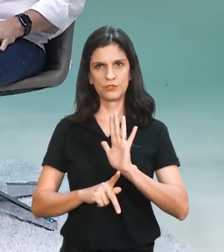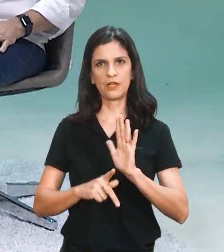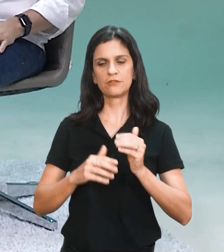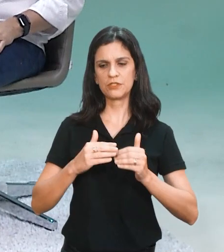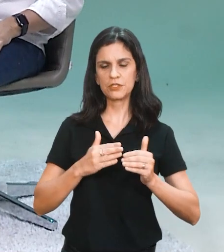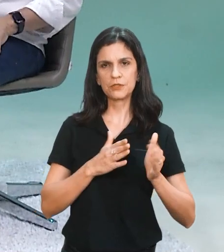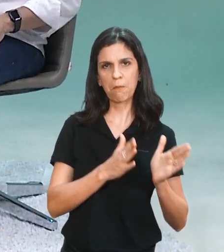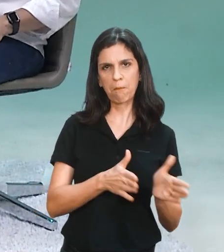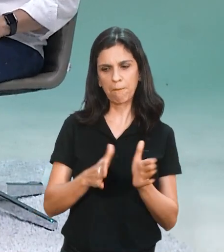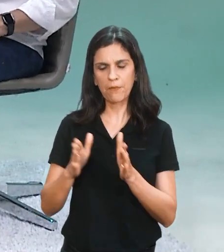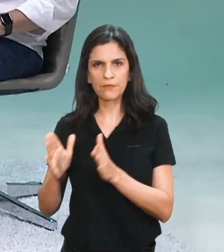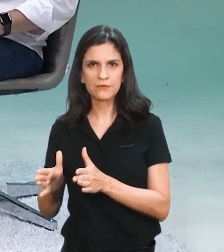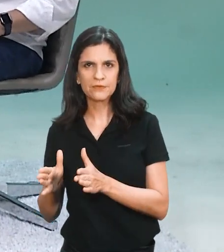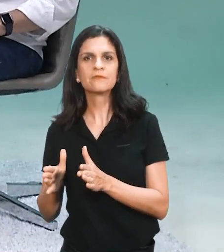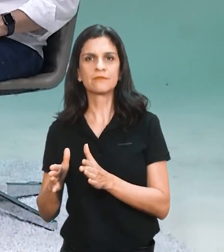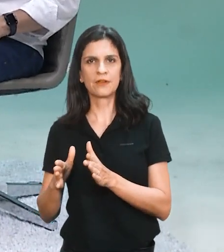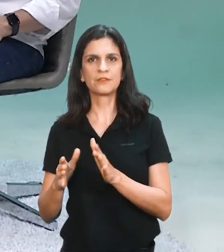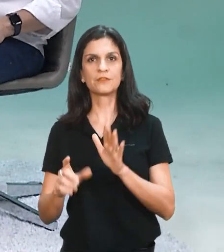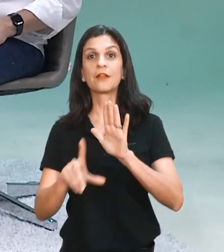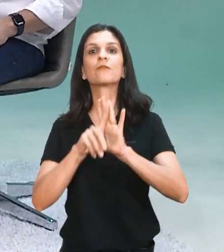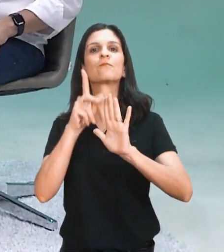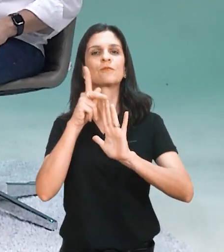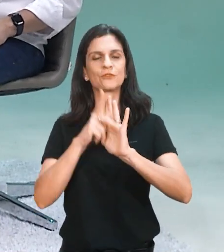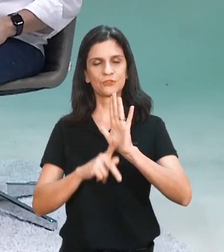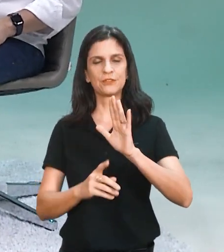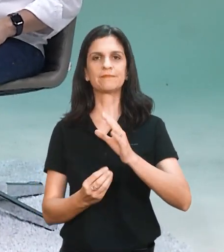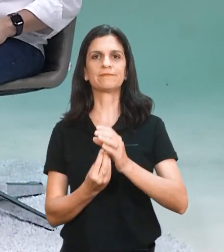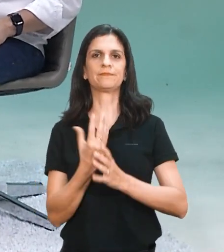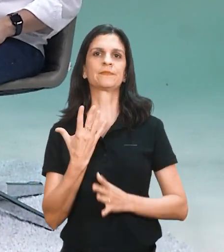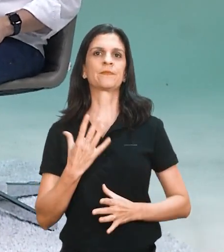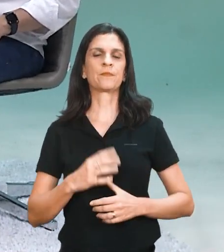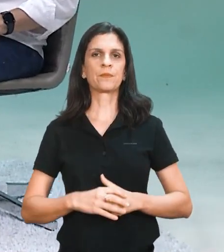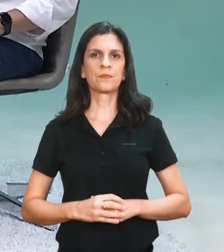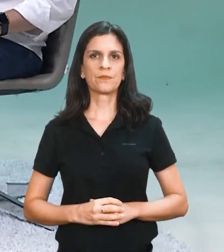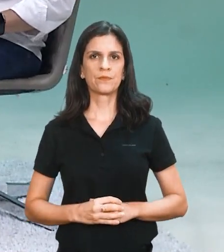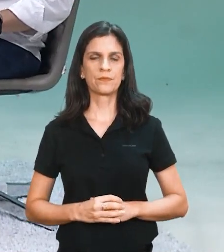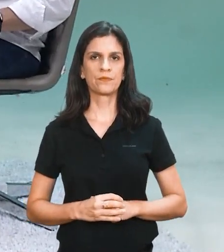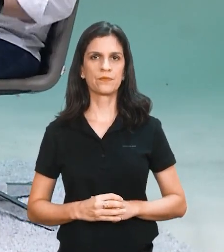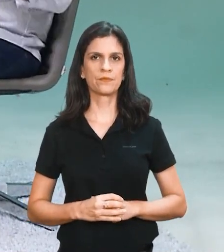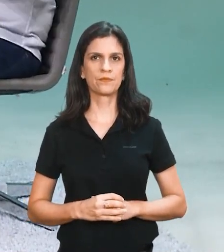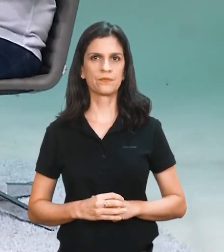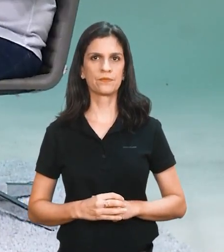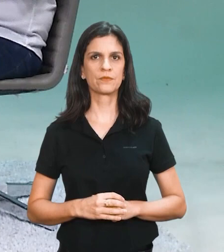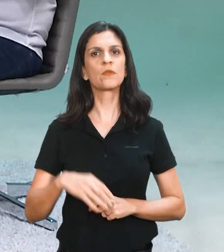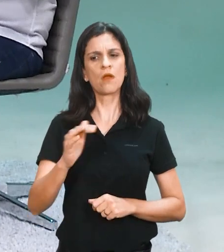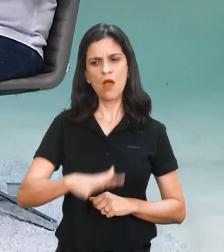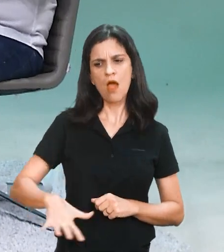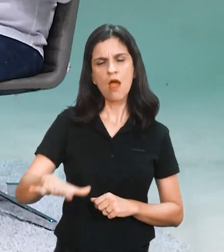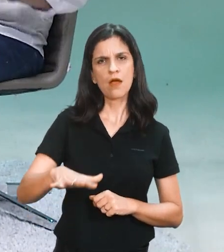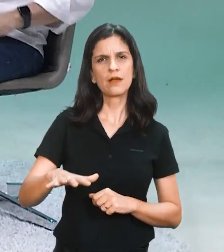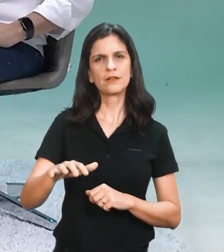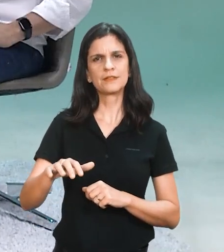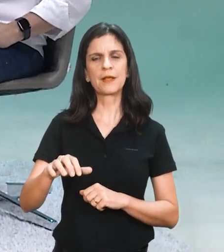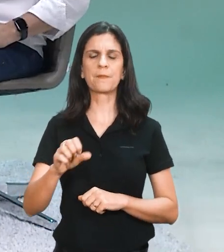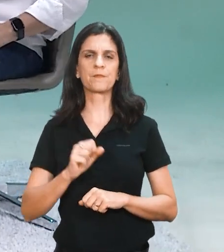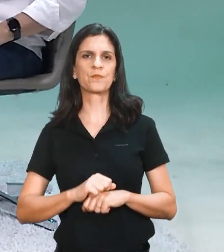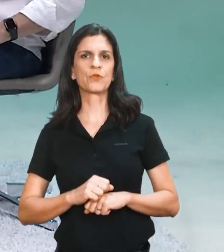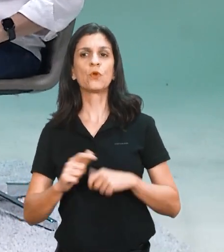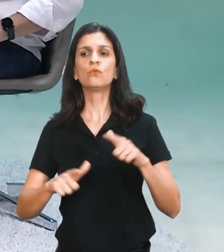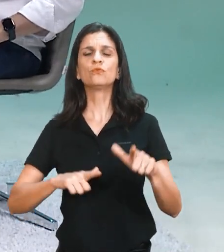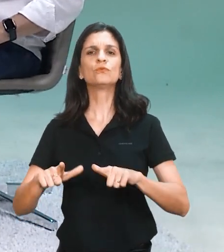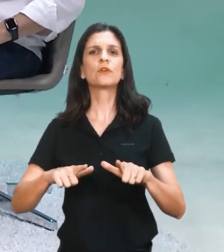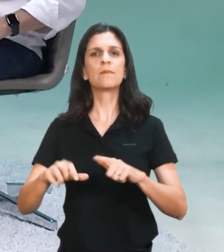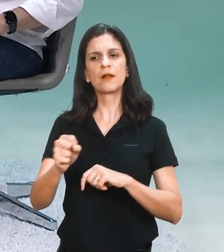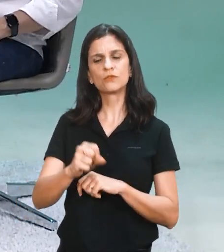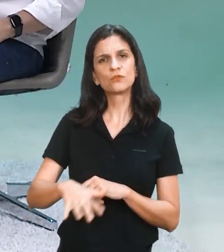aos projetos e toda essa tramitação de como é feito ali na casa. Em relação à área social, você citou até, é uma defesa sua,